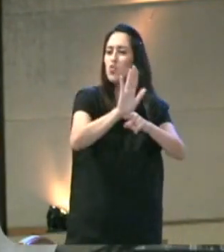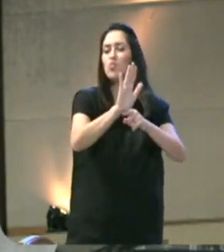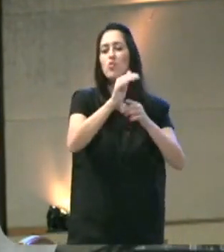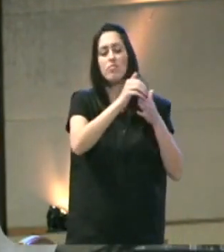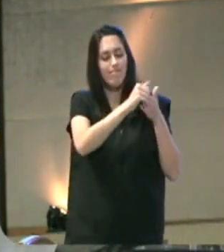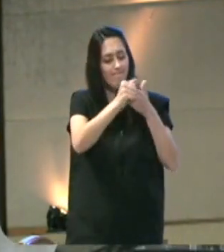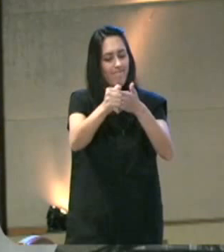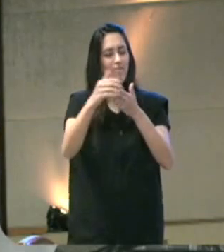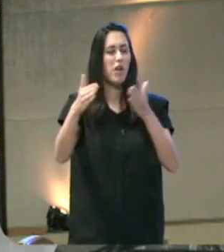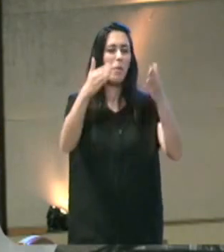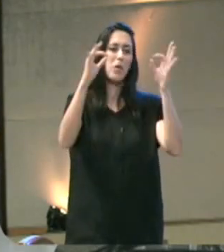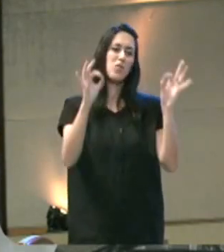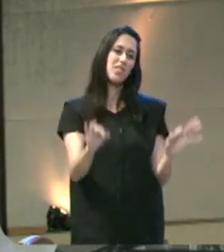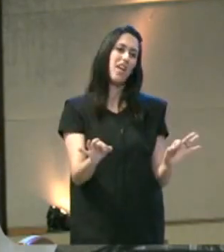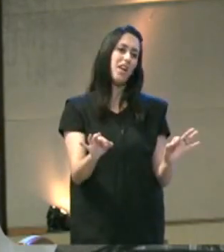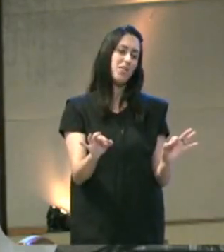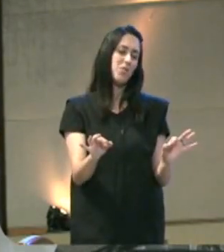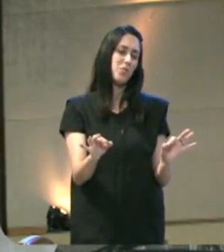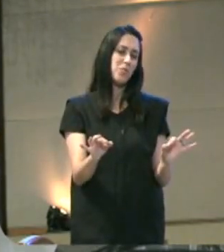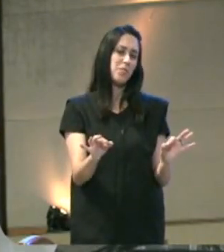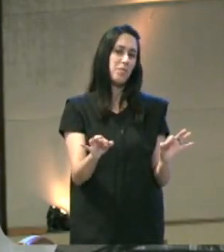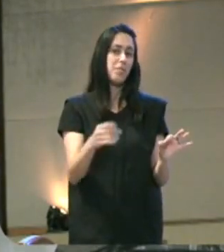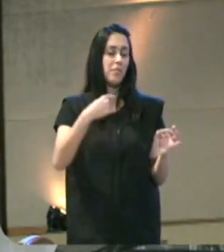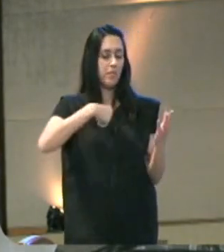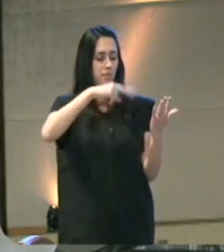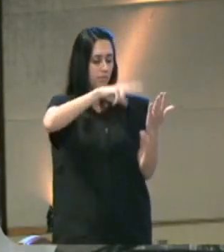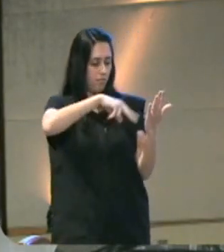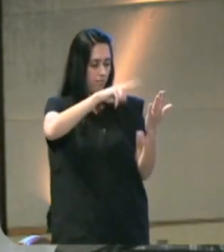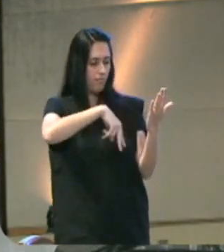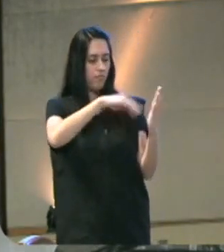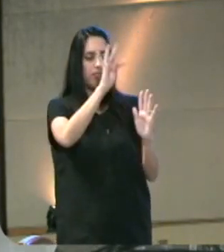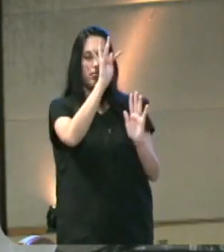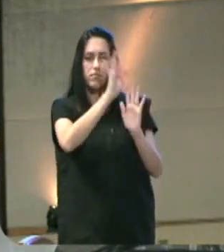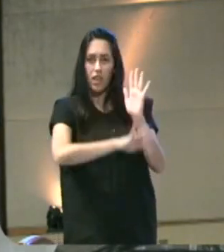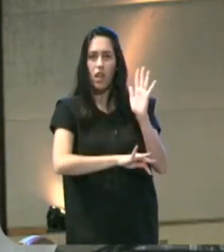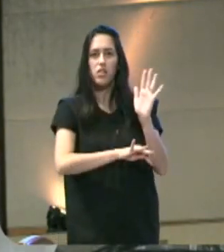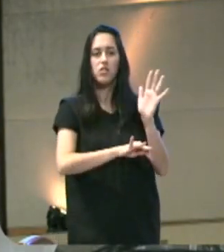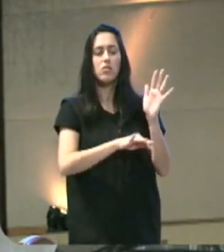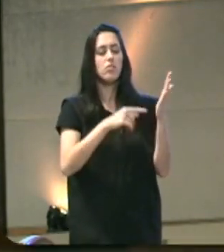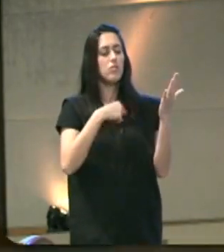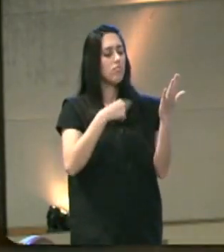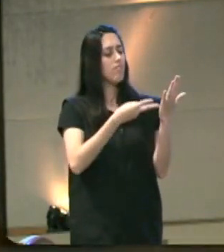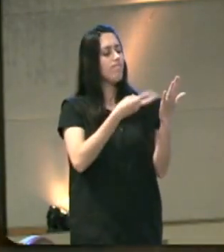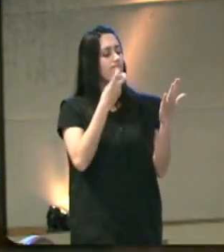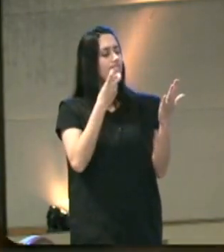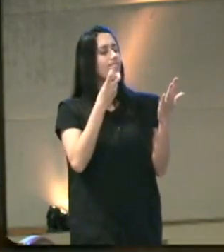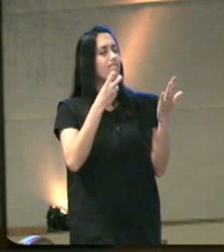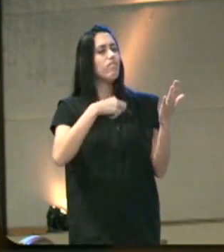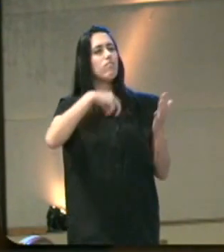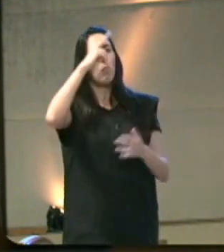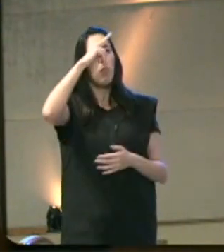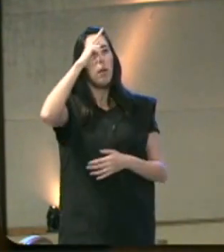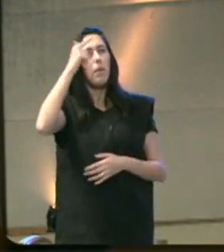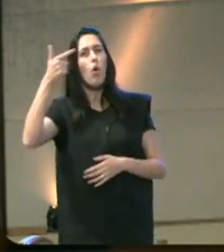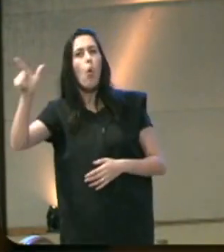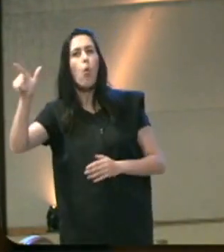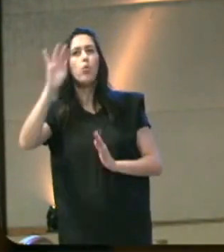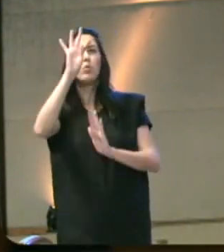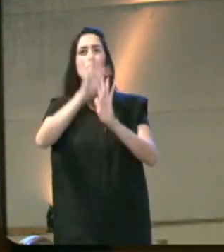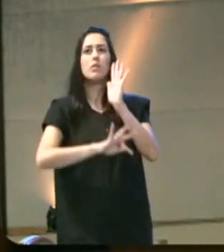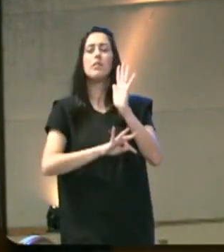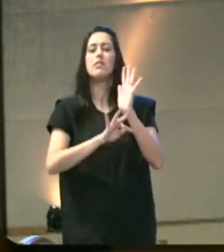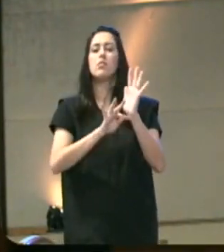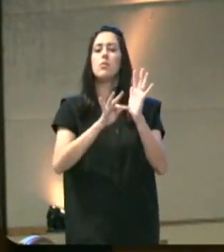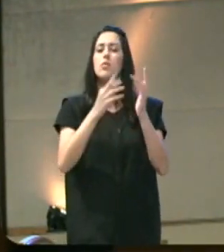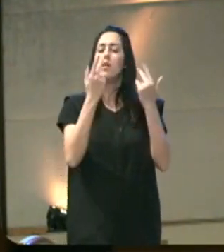para nós. Mas quando eu estava meditando nesse texto, me veio um outro texto da palavra de Deus que é uma